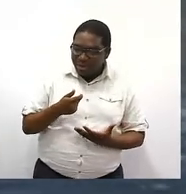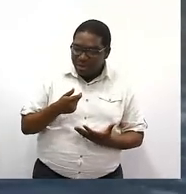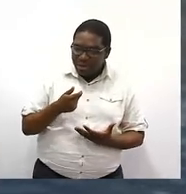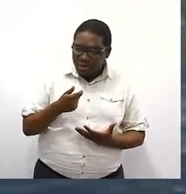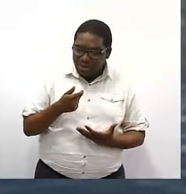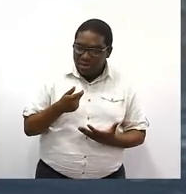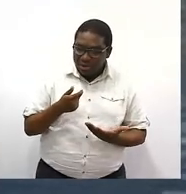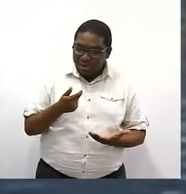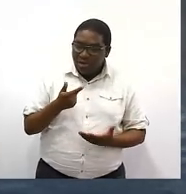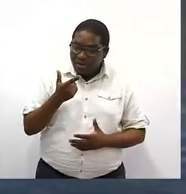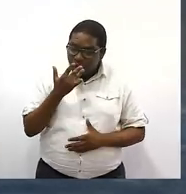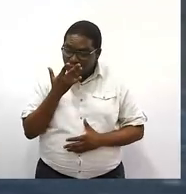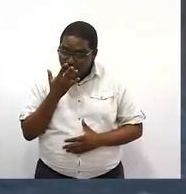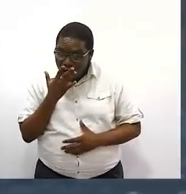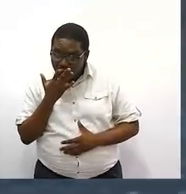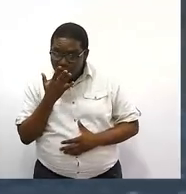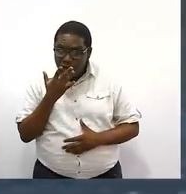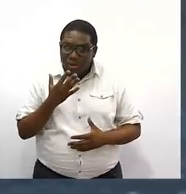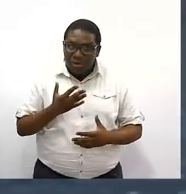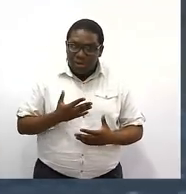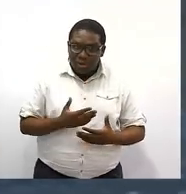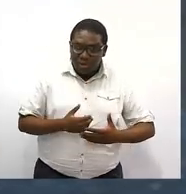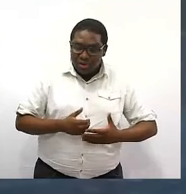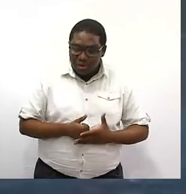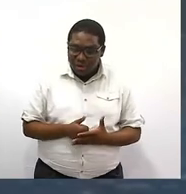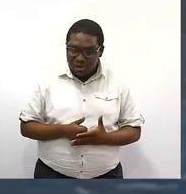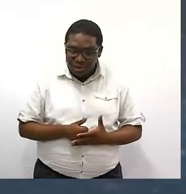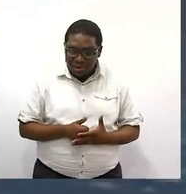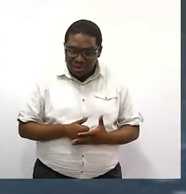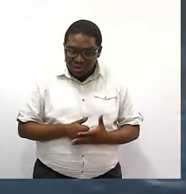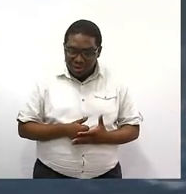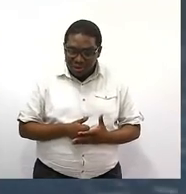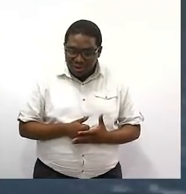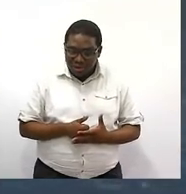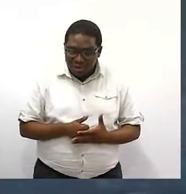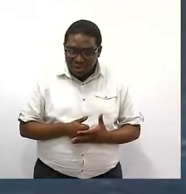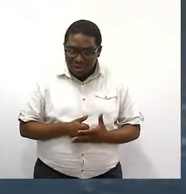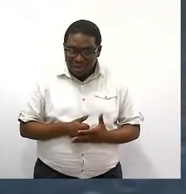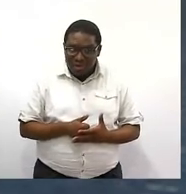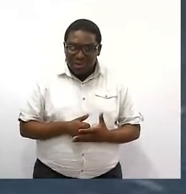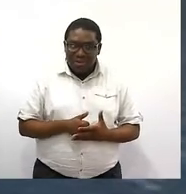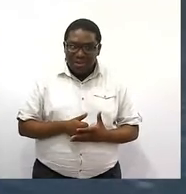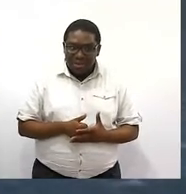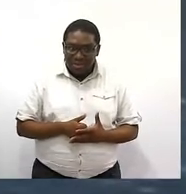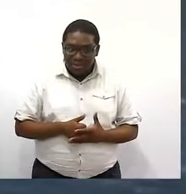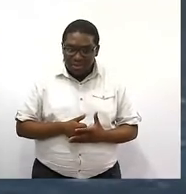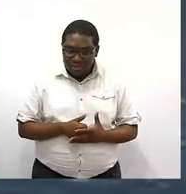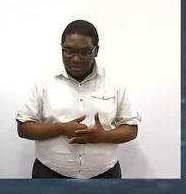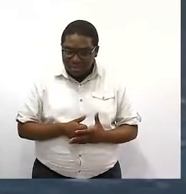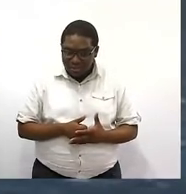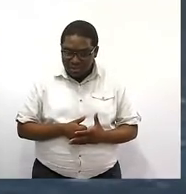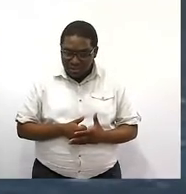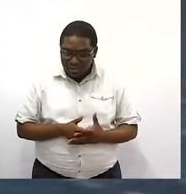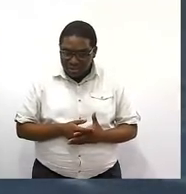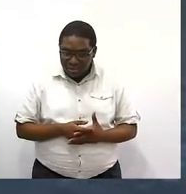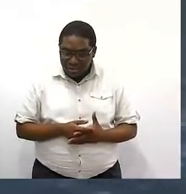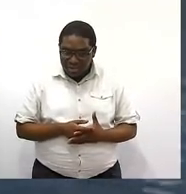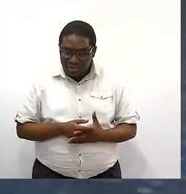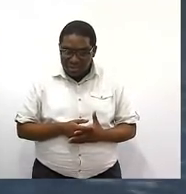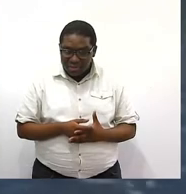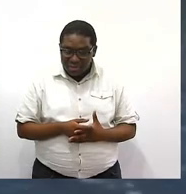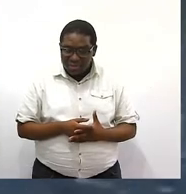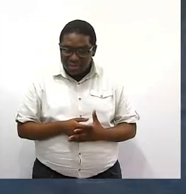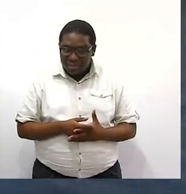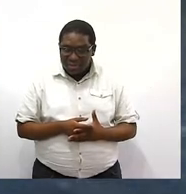da fonte cor-de-rosa, da água do copo de água. Gente, quando esse rio, olha, ele diz, olha, não sabia